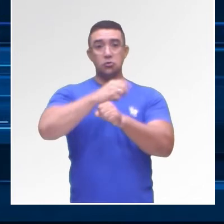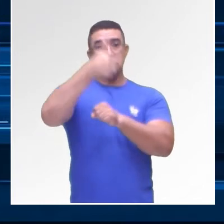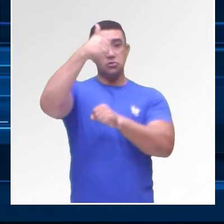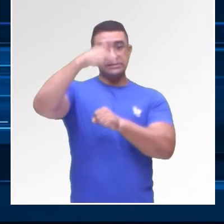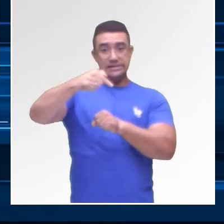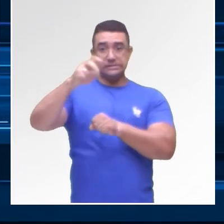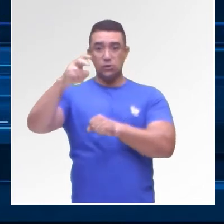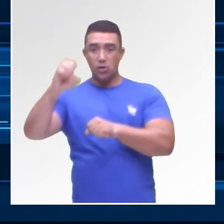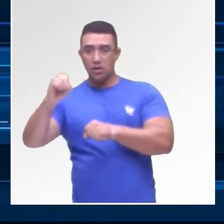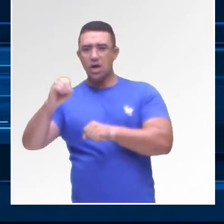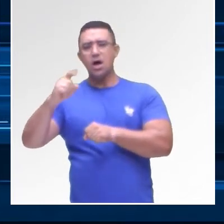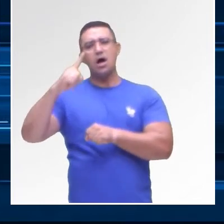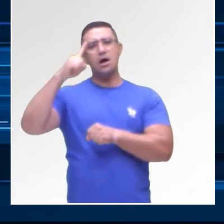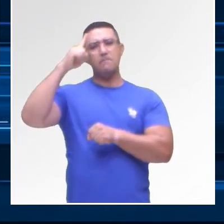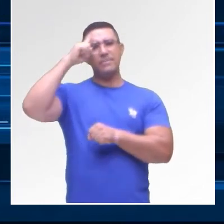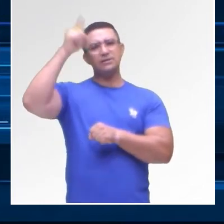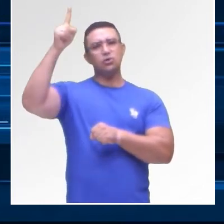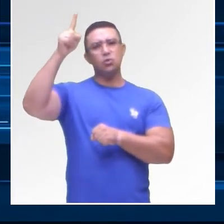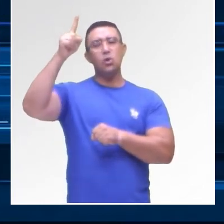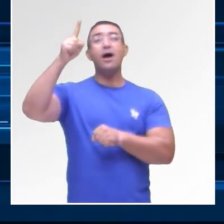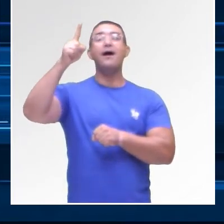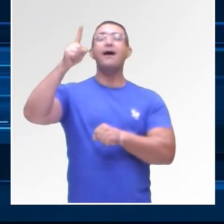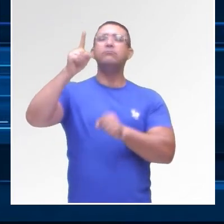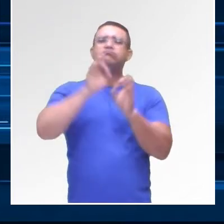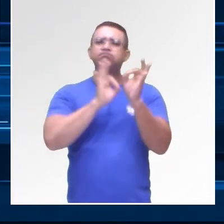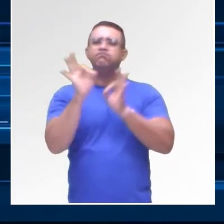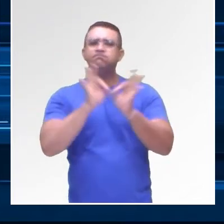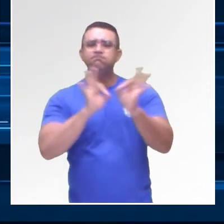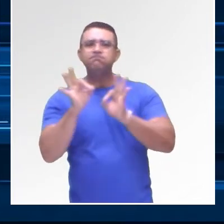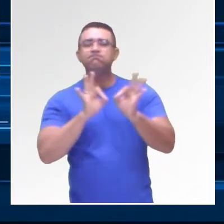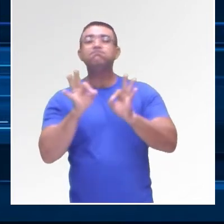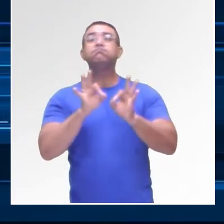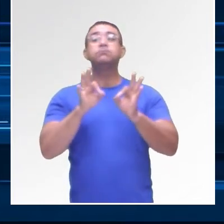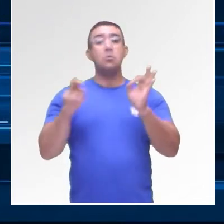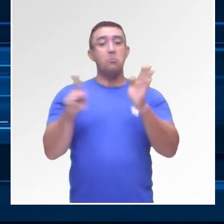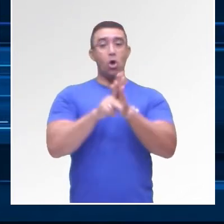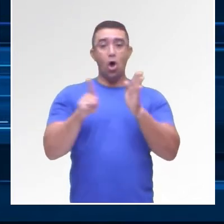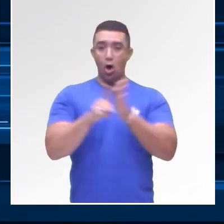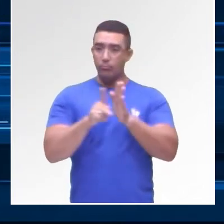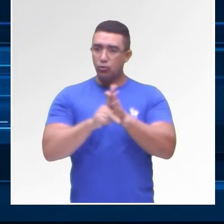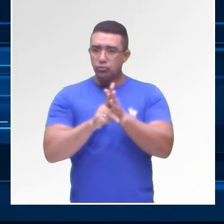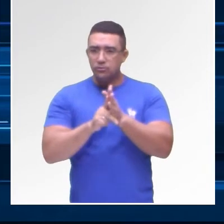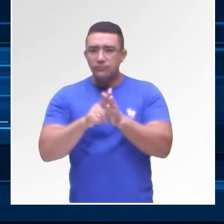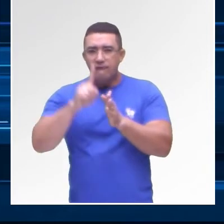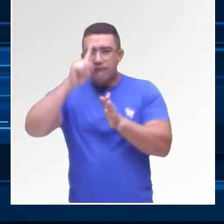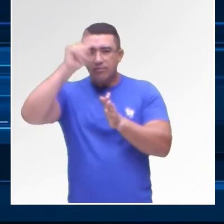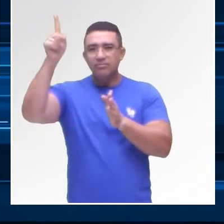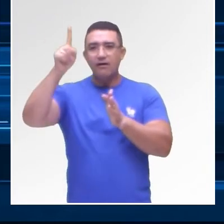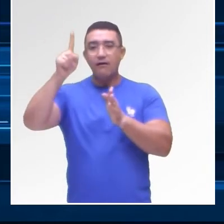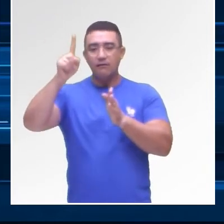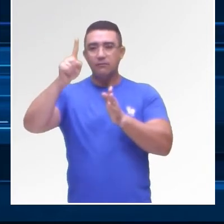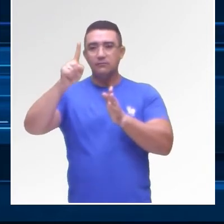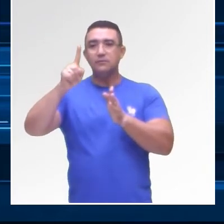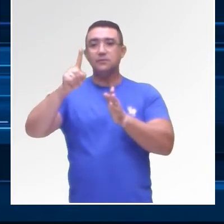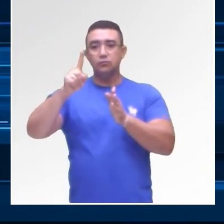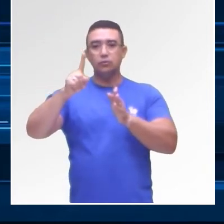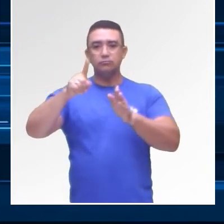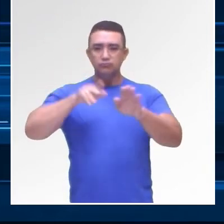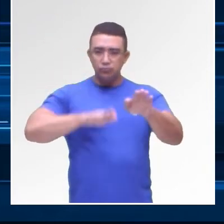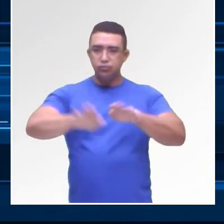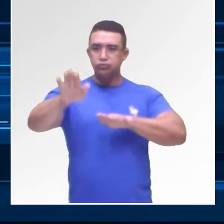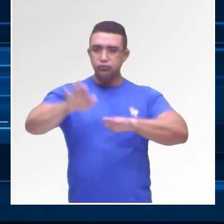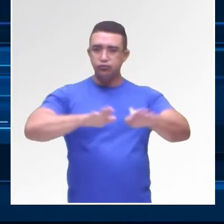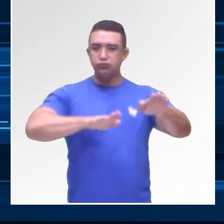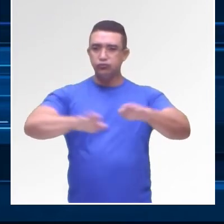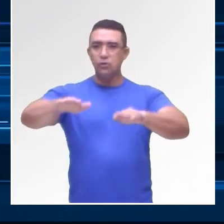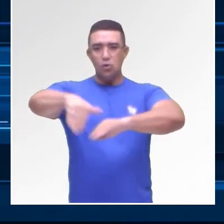ideia de construir patins que pudessem andar no solo, assim como os patins de gelo deslizavam.